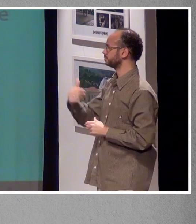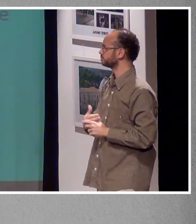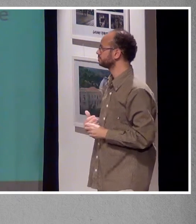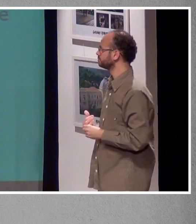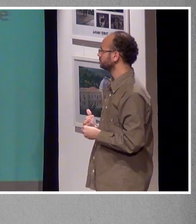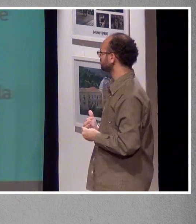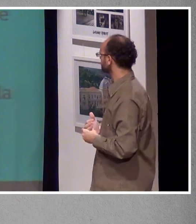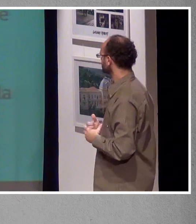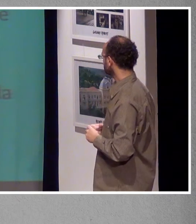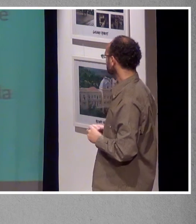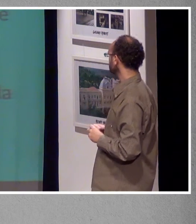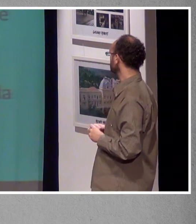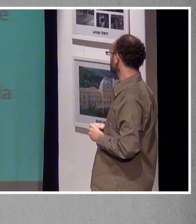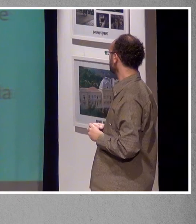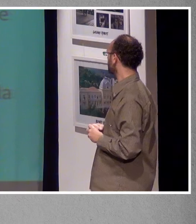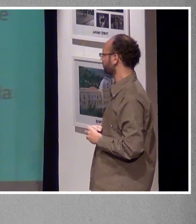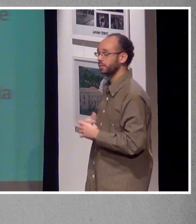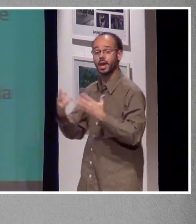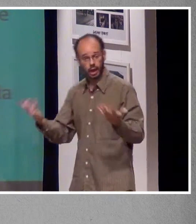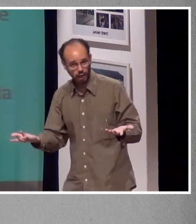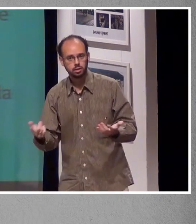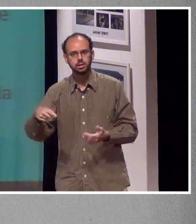devem tramitar juntas.